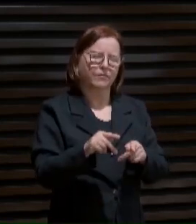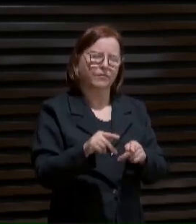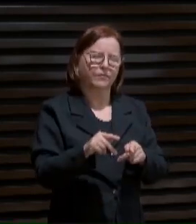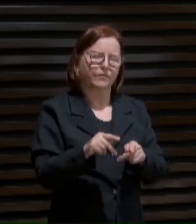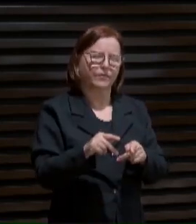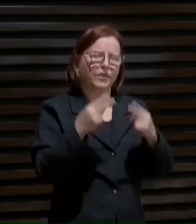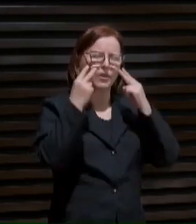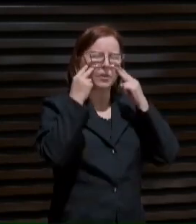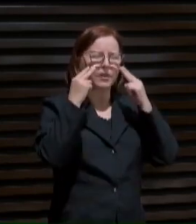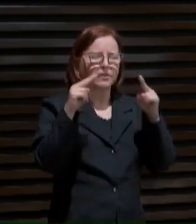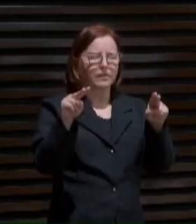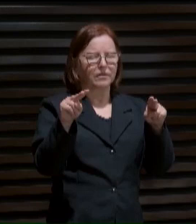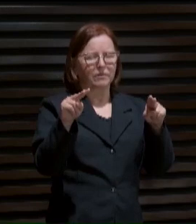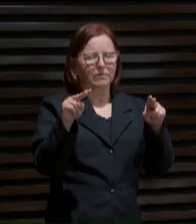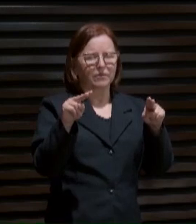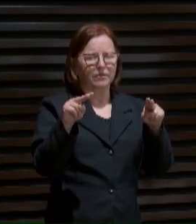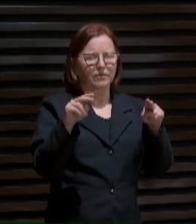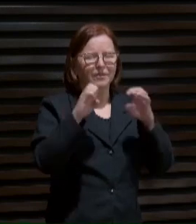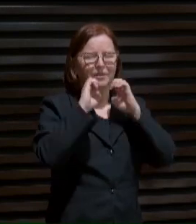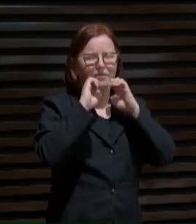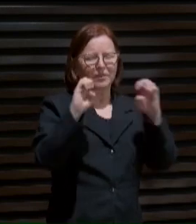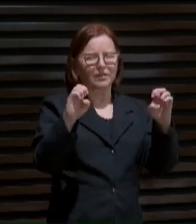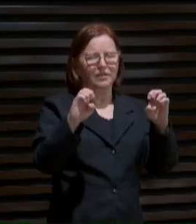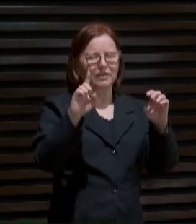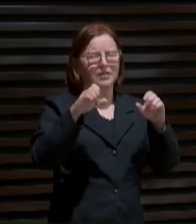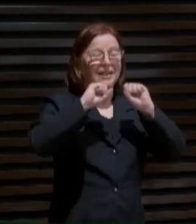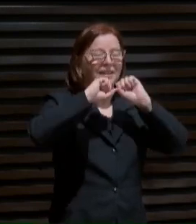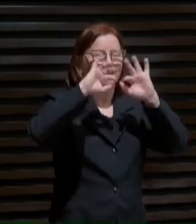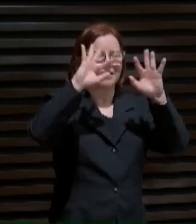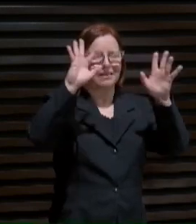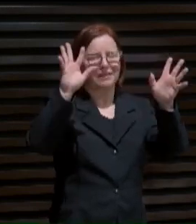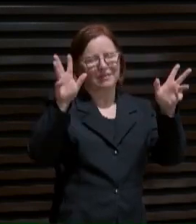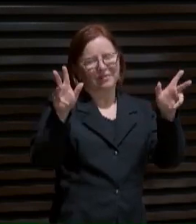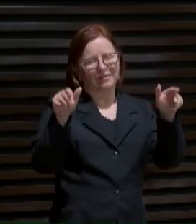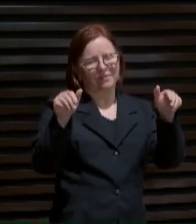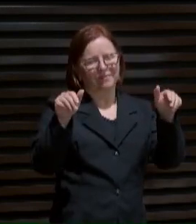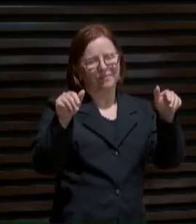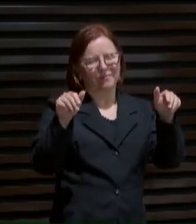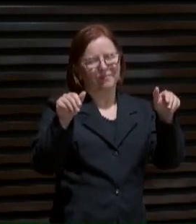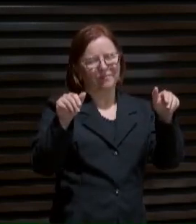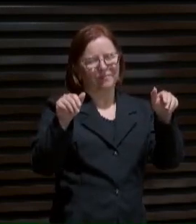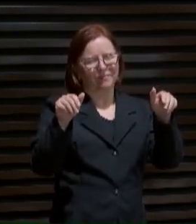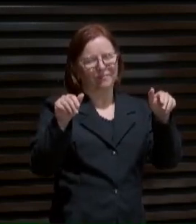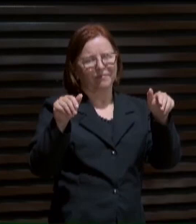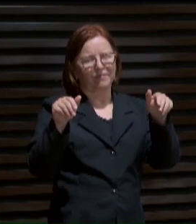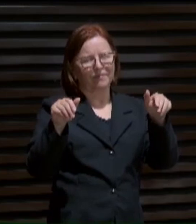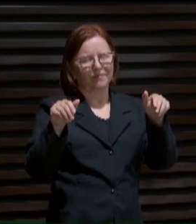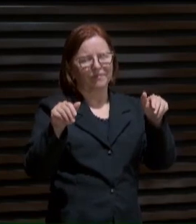o testemunho e do evangelho seja tão claro e distinguível